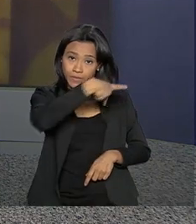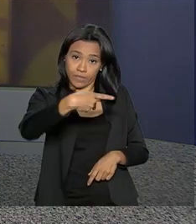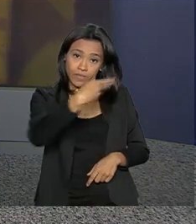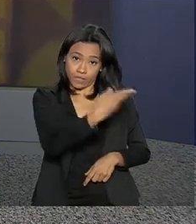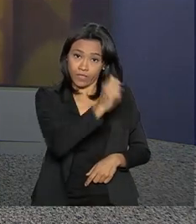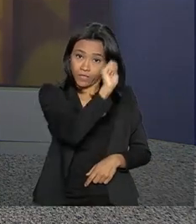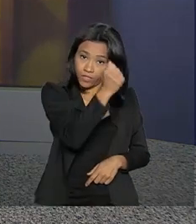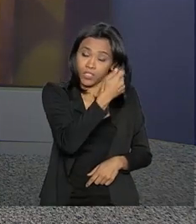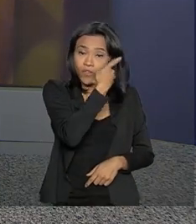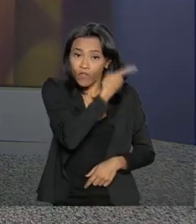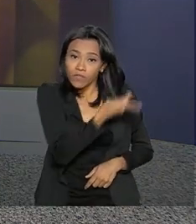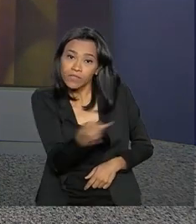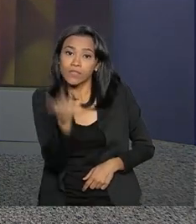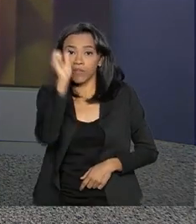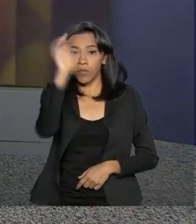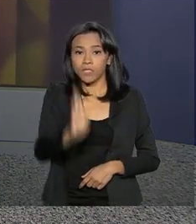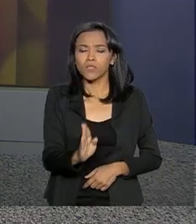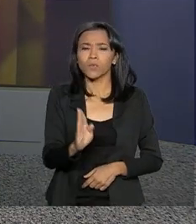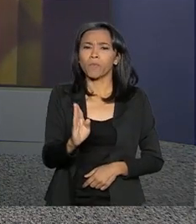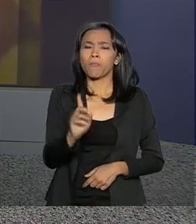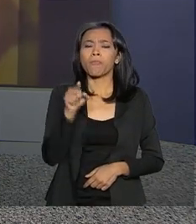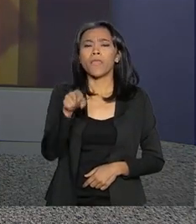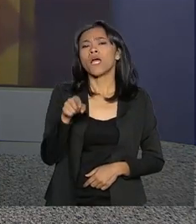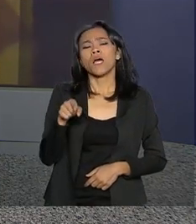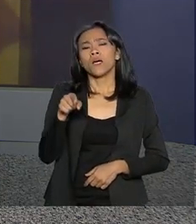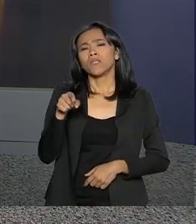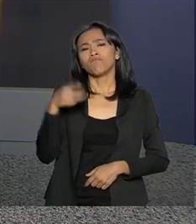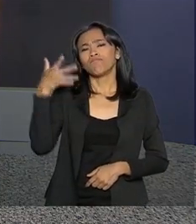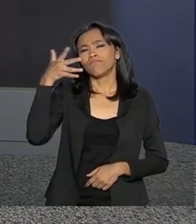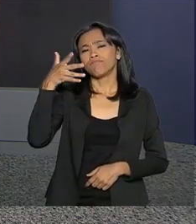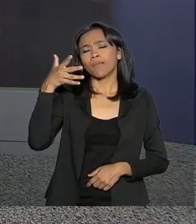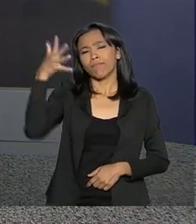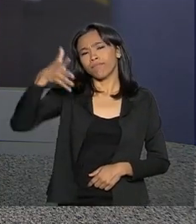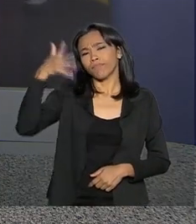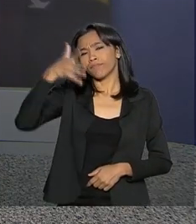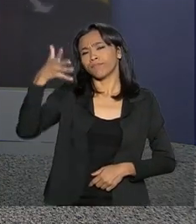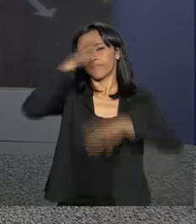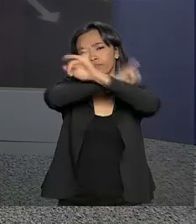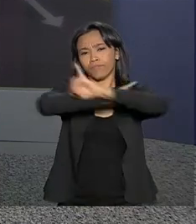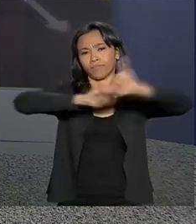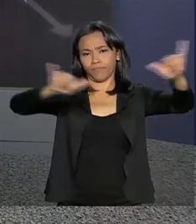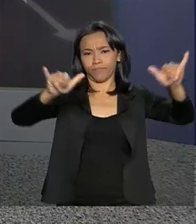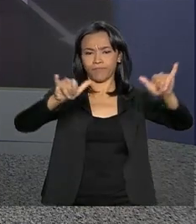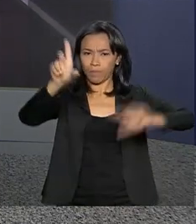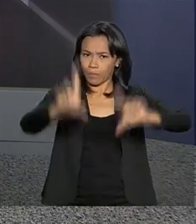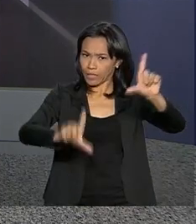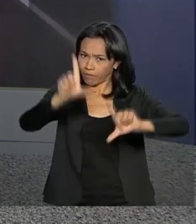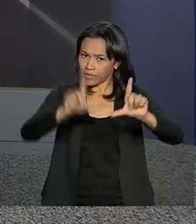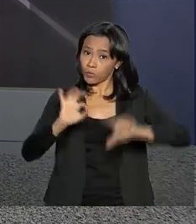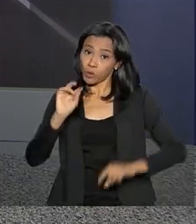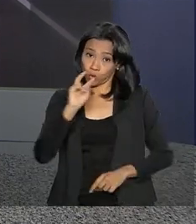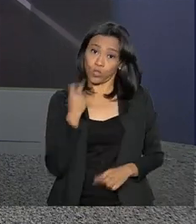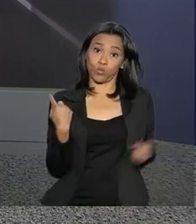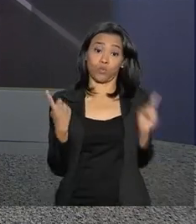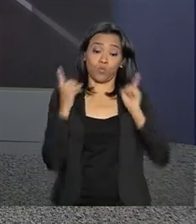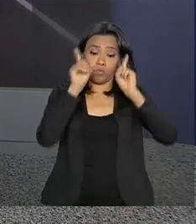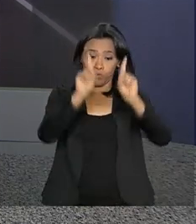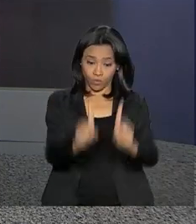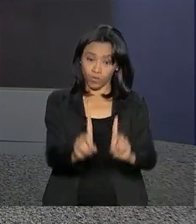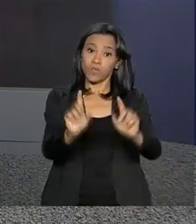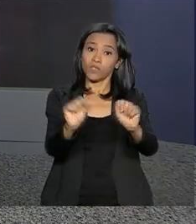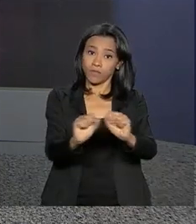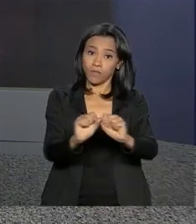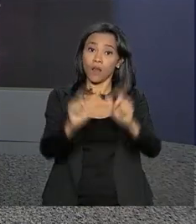oficial ao Brasil. Durante a declaração à imprensa que os dois chefes de Estado fizeram no Palácio do Planalto, depois da